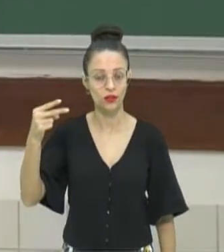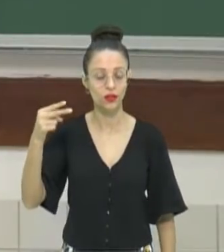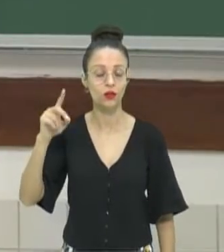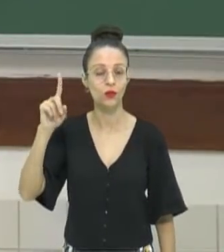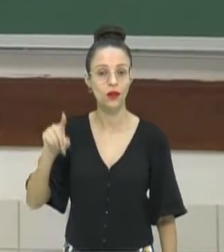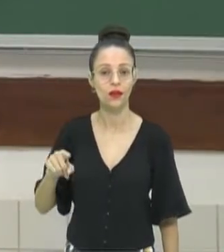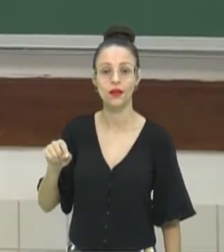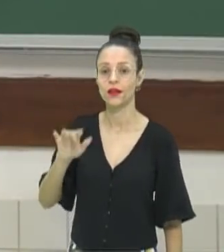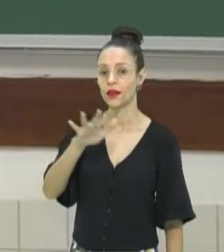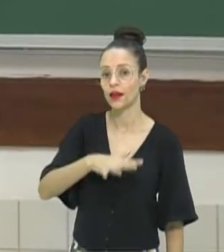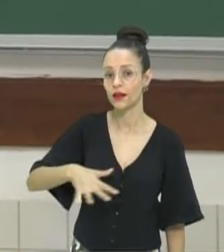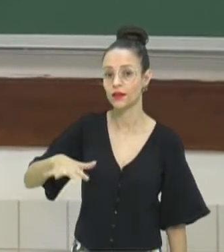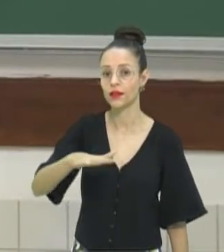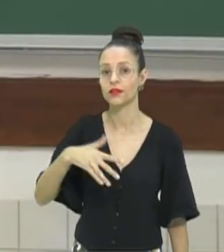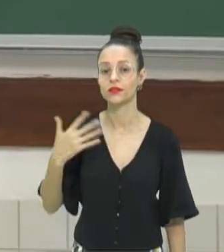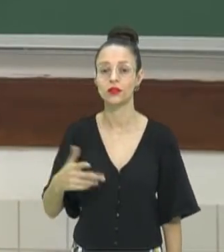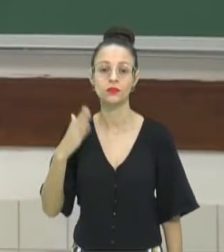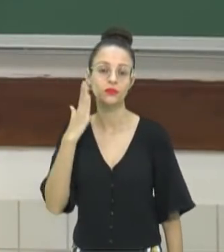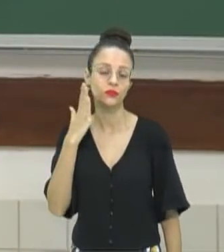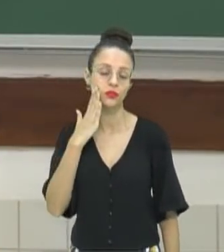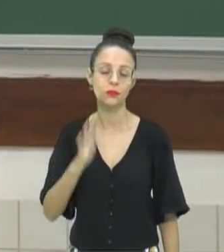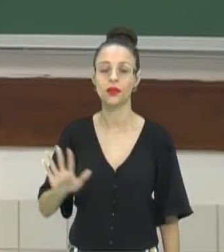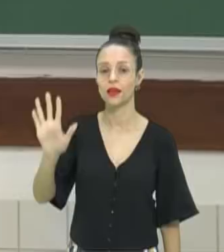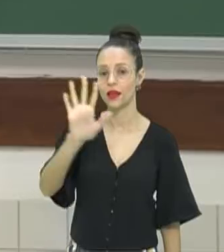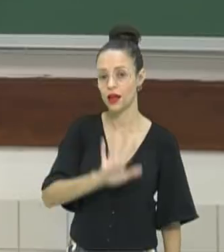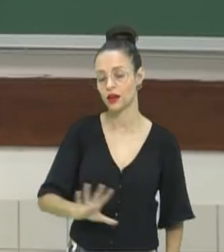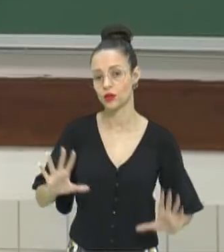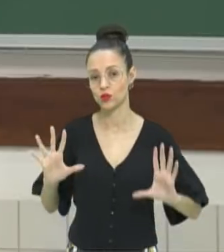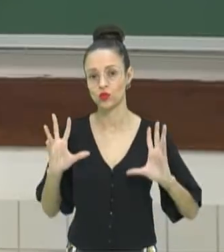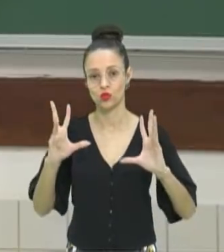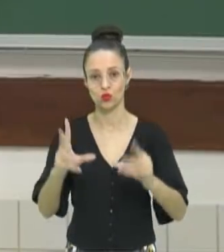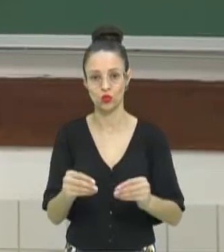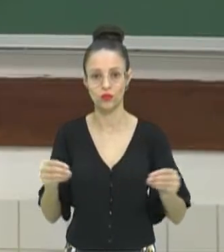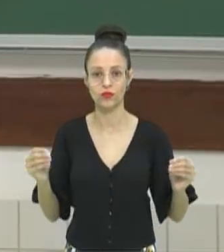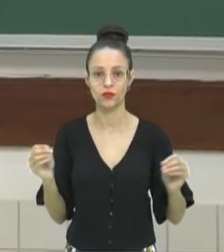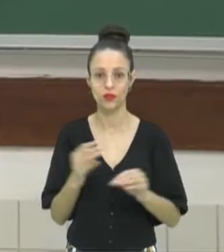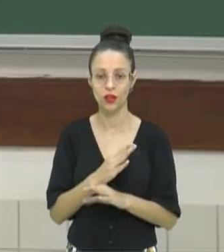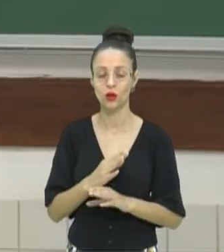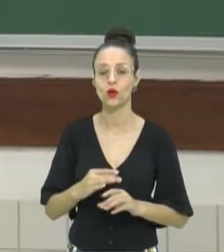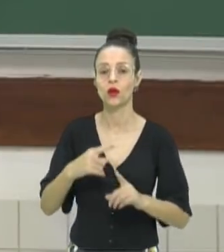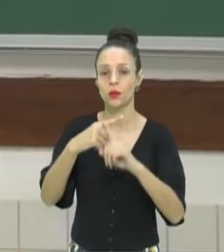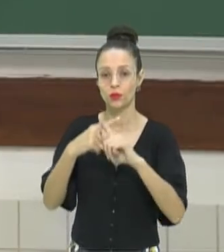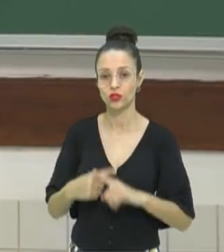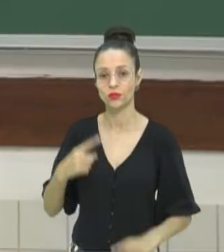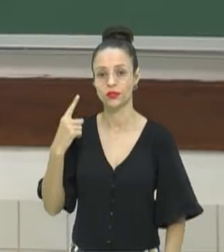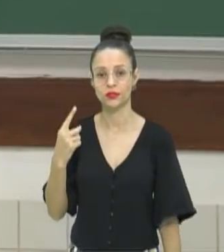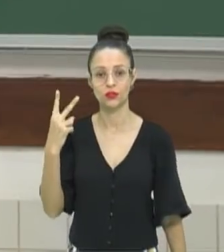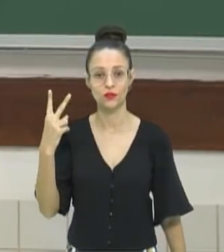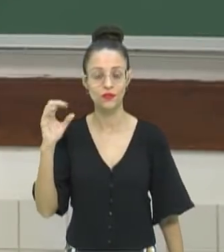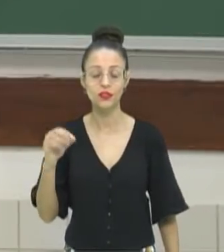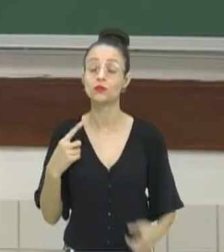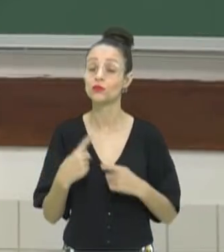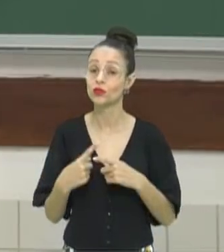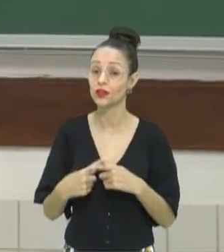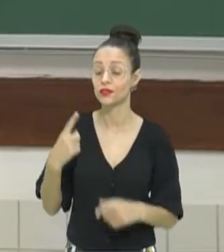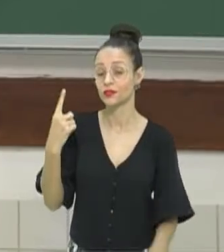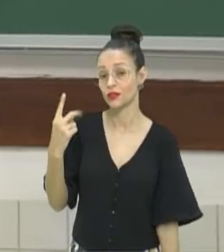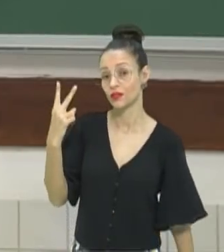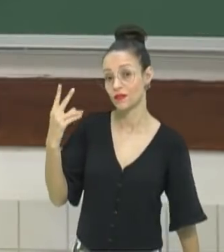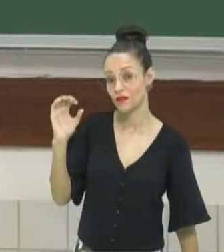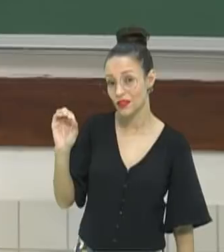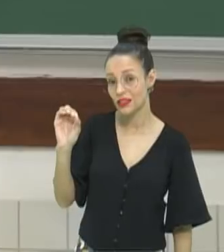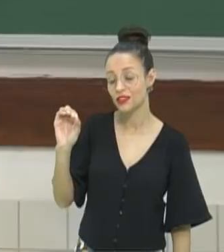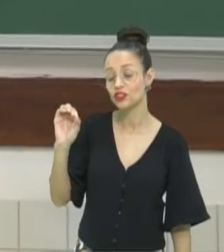é área. Então, eu preciso saber a área total e multiplicar por 120. Por quê? Porque 120